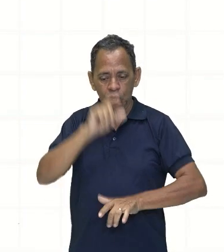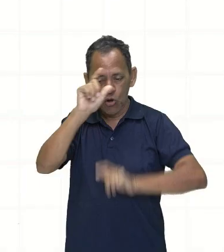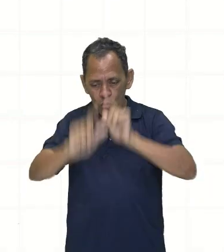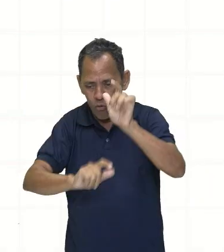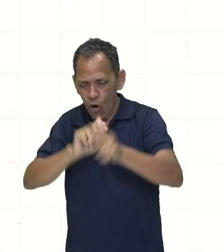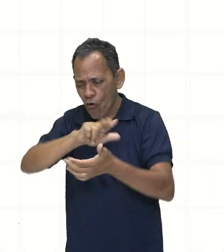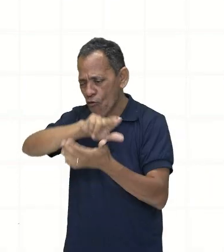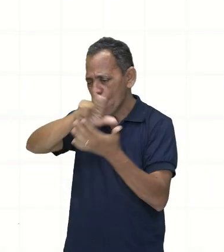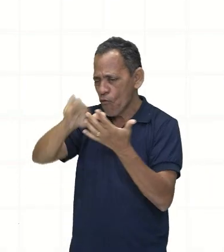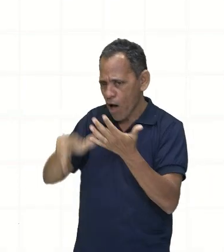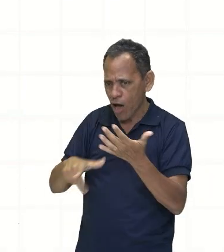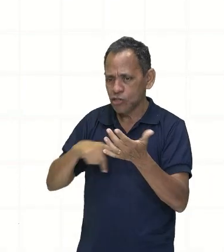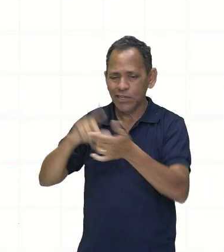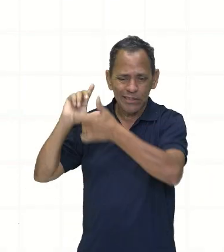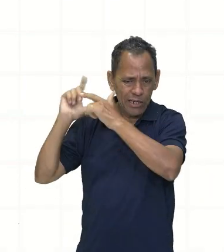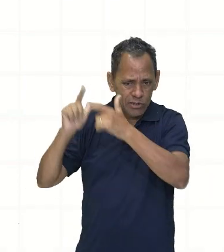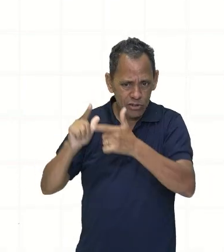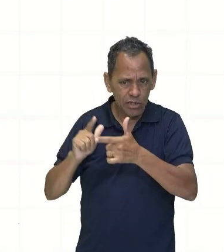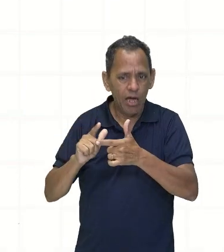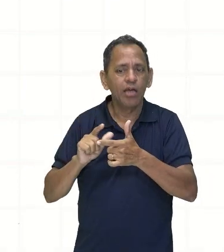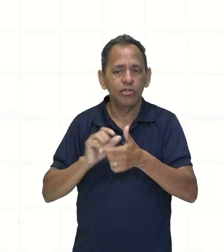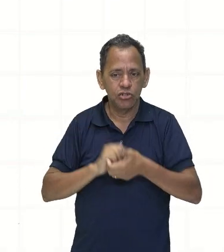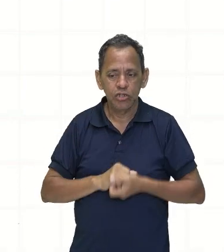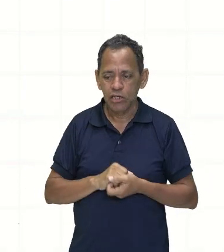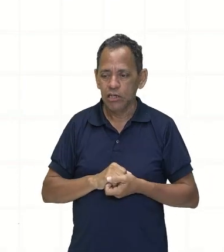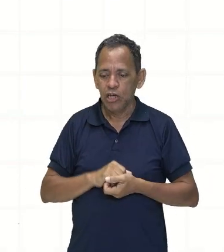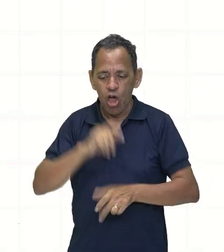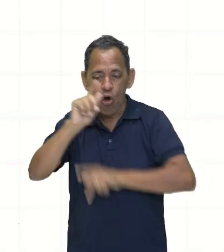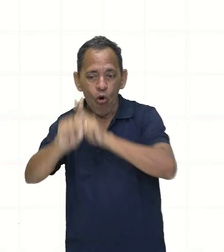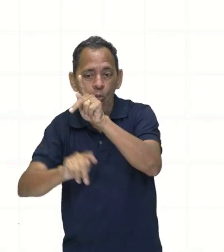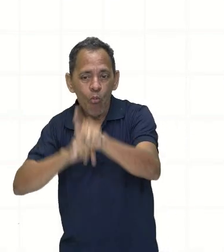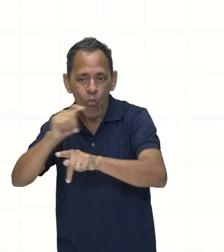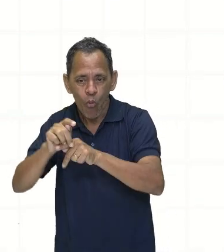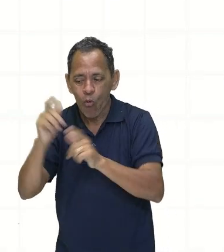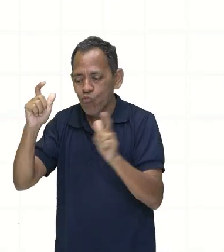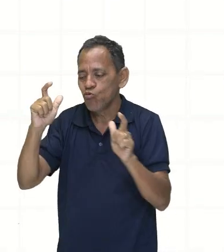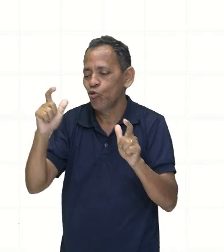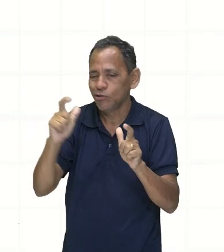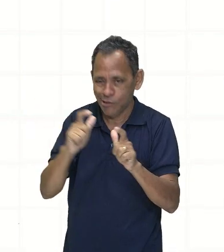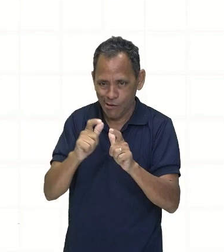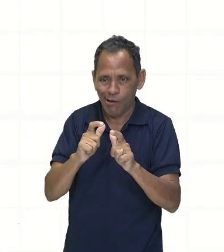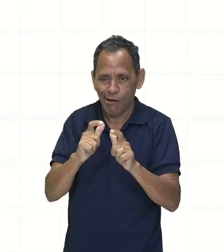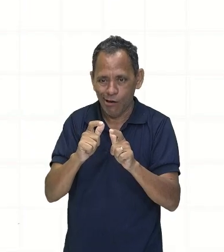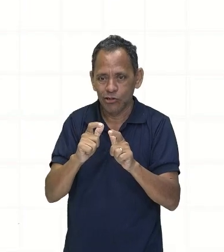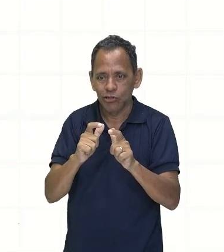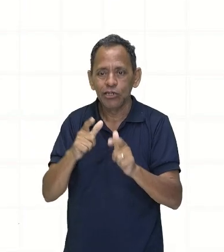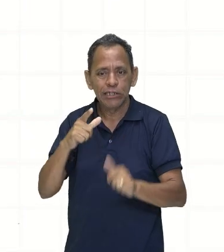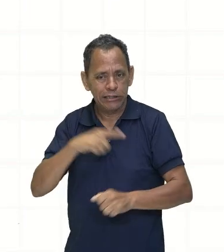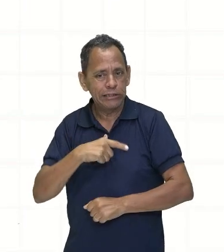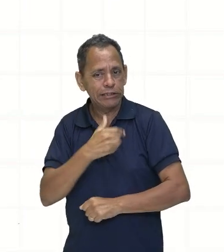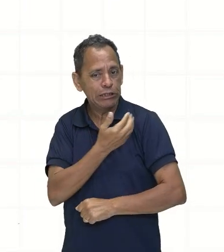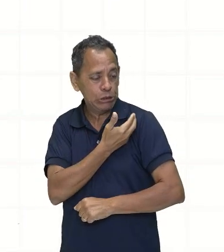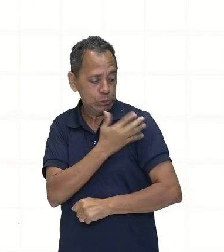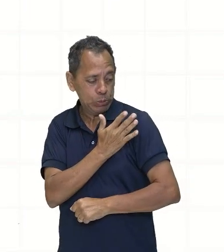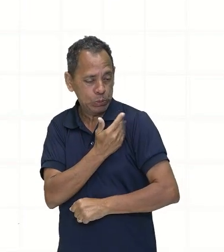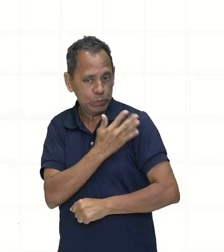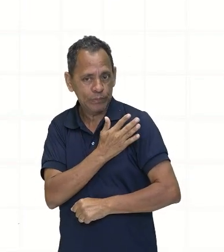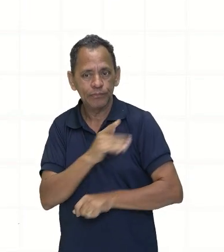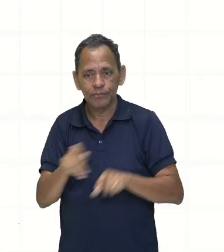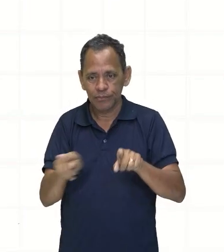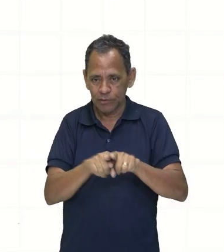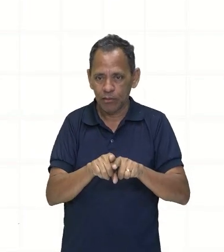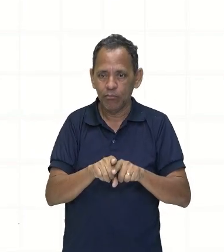tradicionais também no Brasil, no território brasileiro, a gente observa, né, esse preconceito, essa discriminação